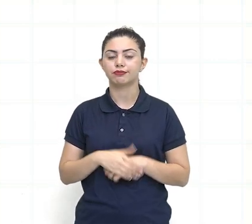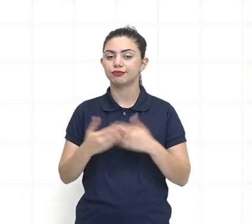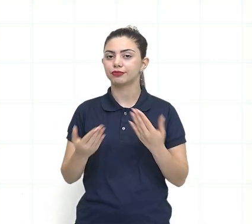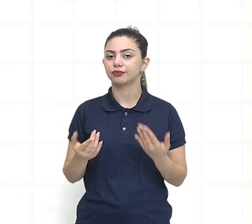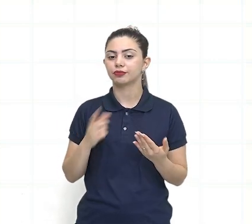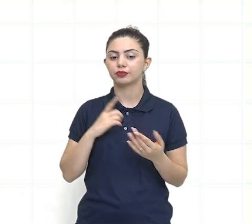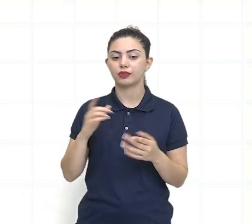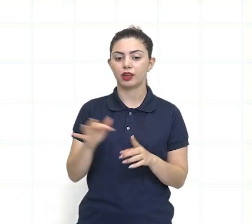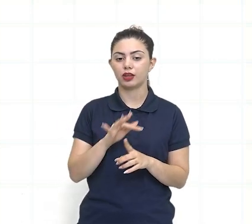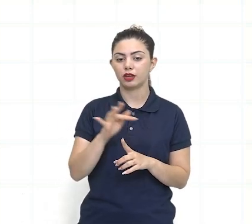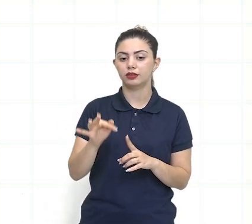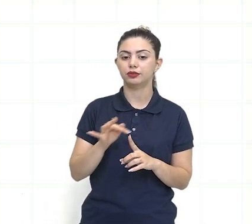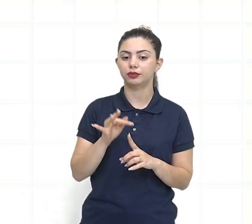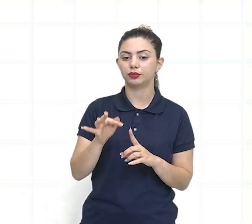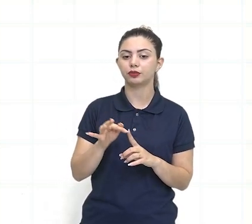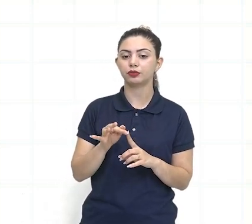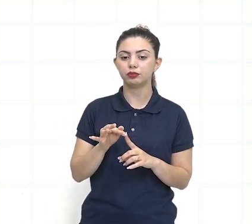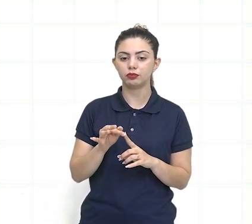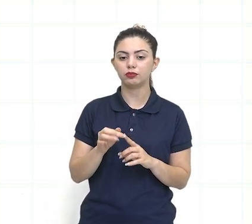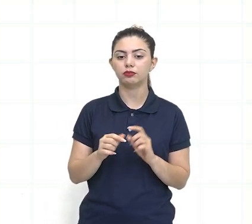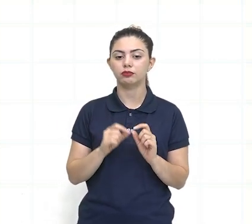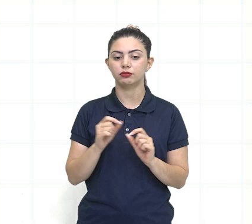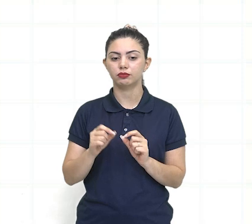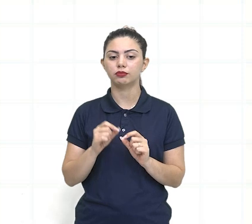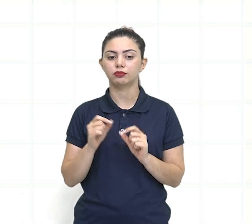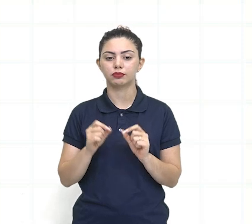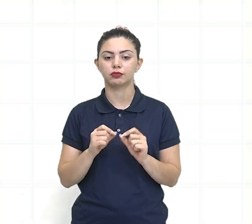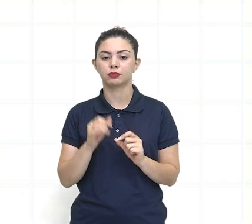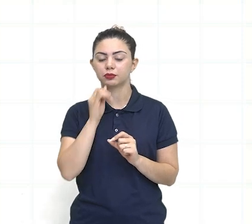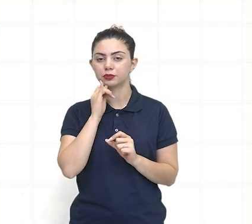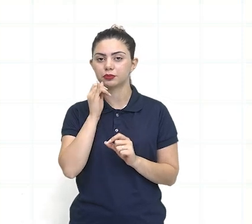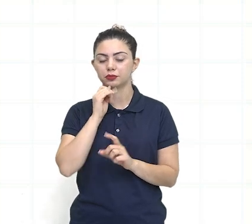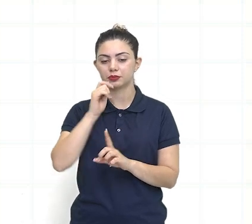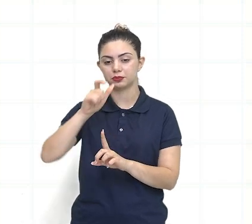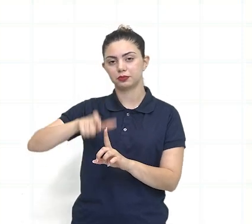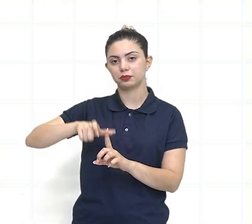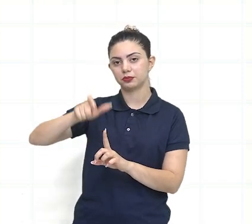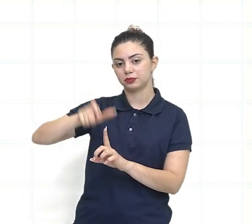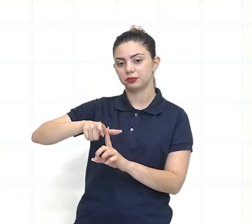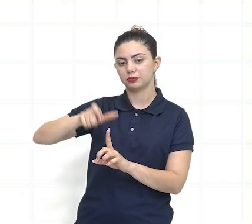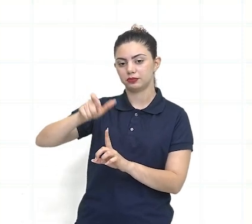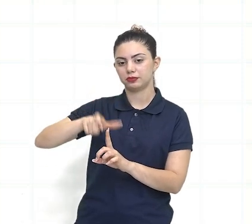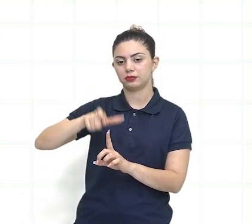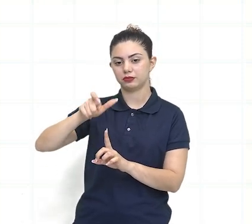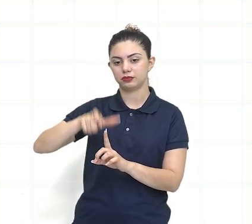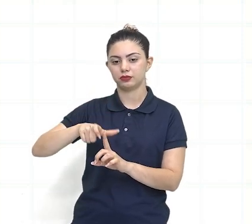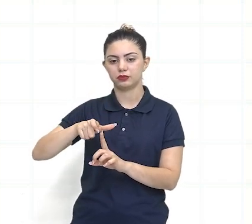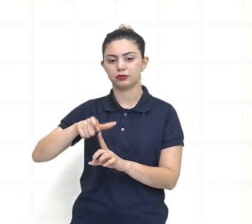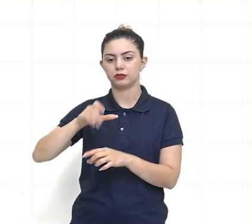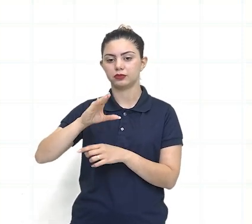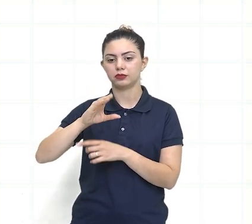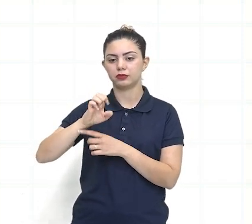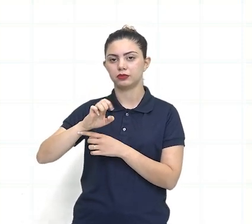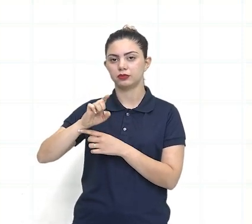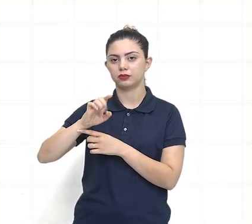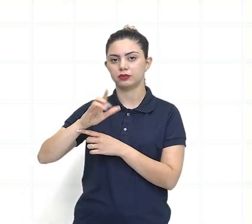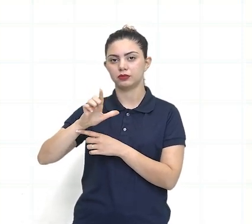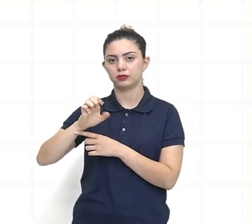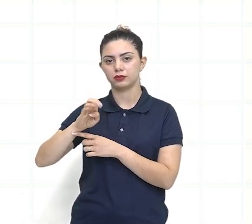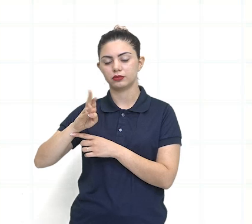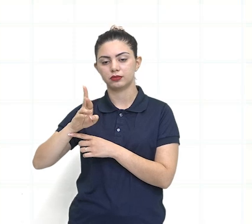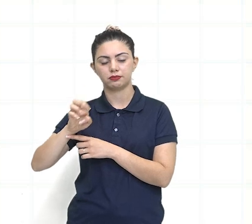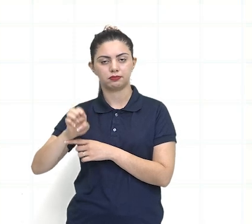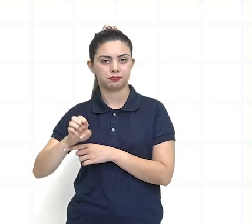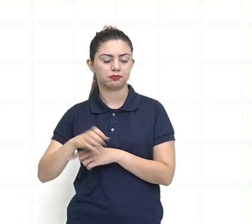de acentuação, né? A semelhança de alguém com um personagem célebre, por exemplo.